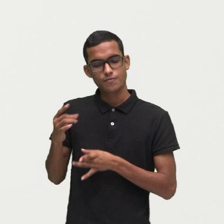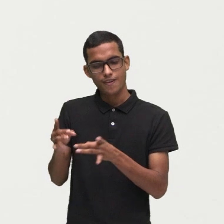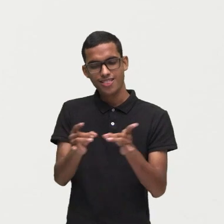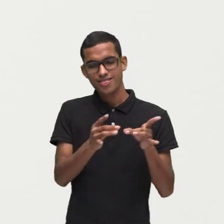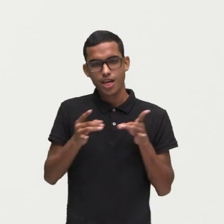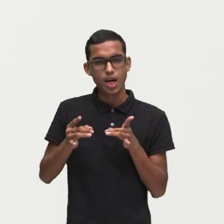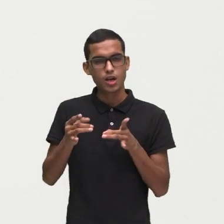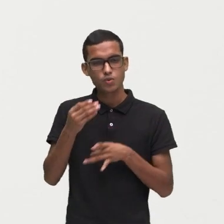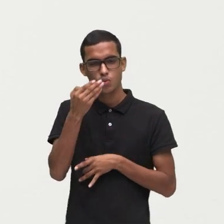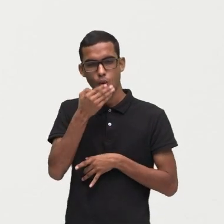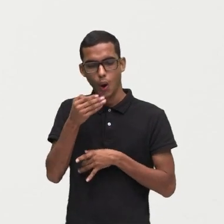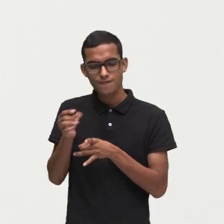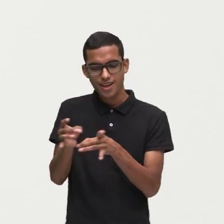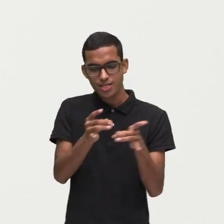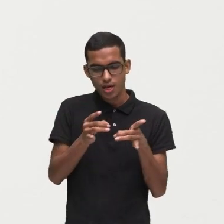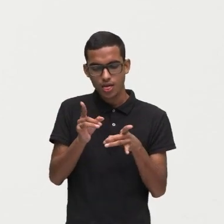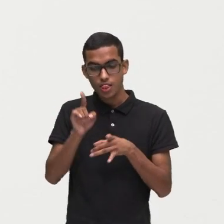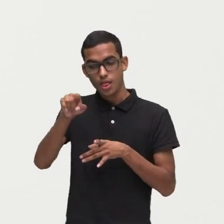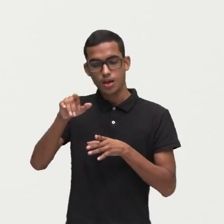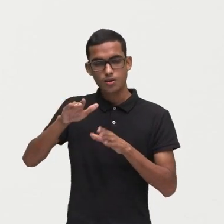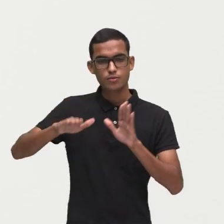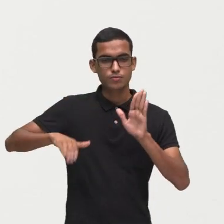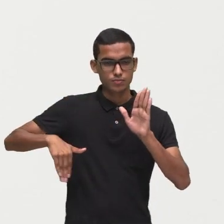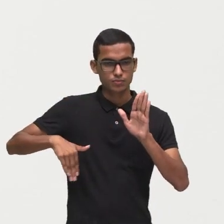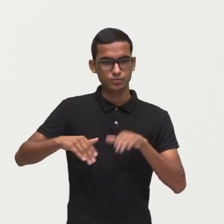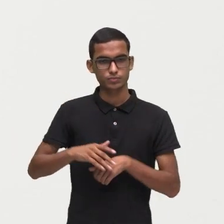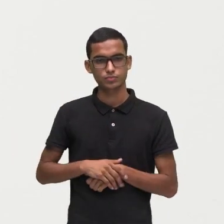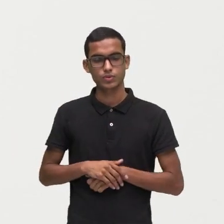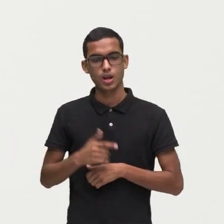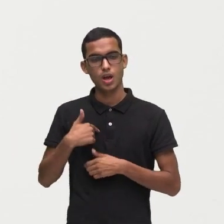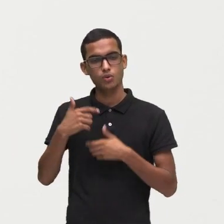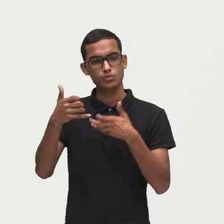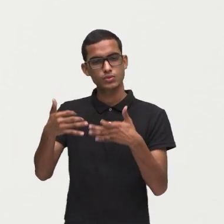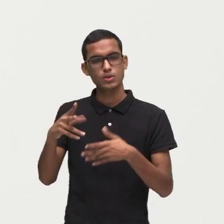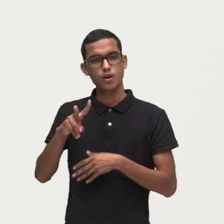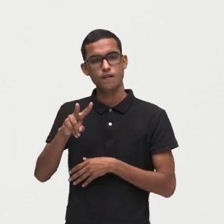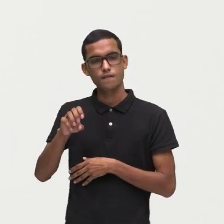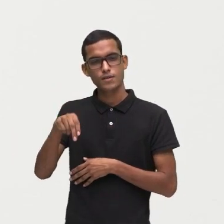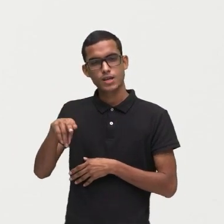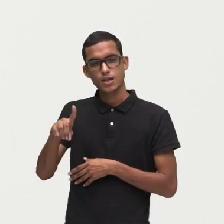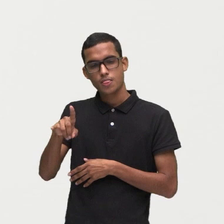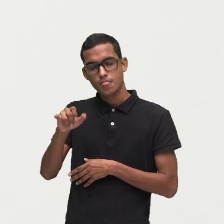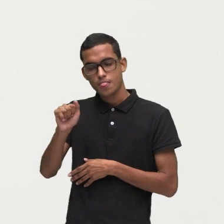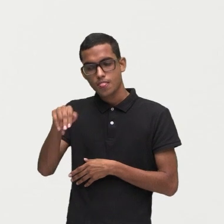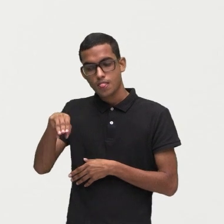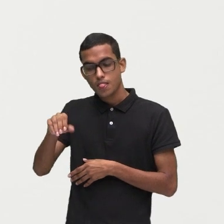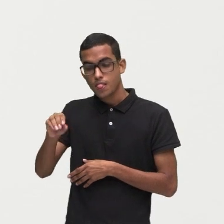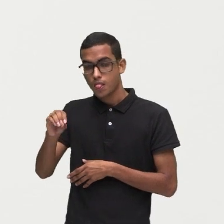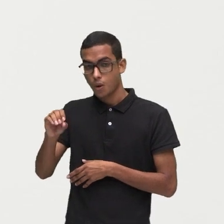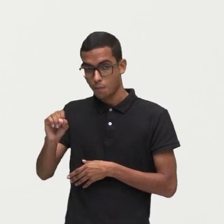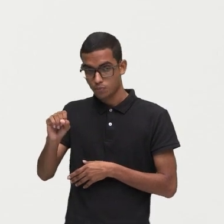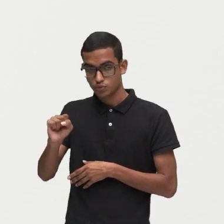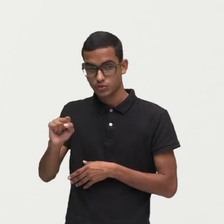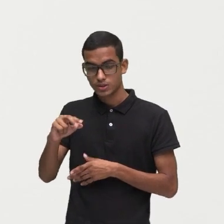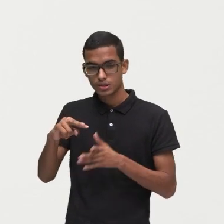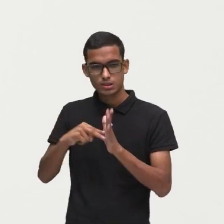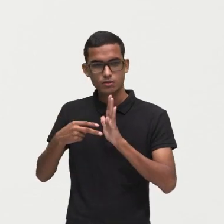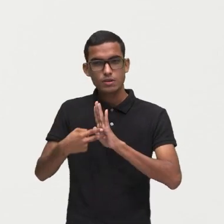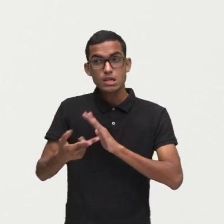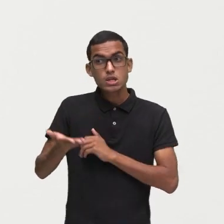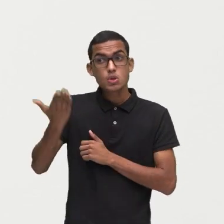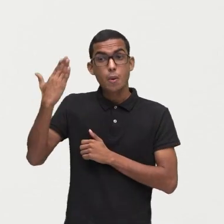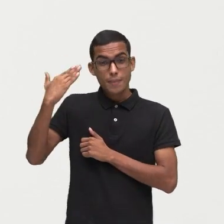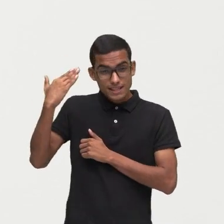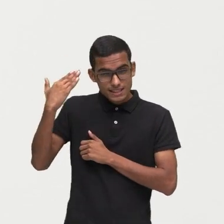Verbo vender. Estou falando no passado, estou dizendo que em alguma época nós vendíamos doce na praia,